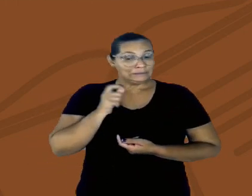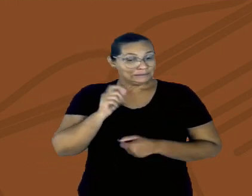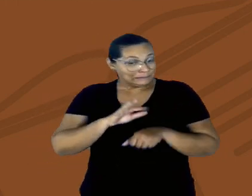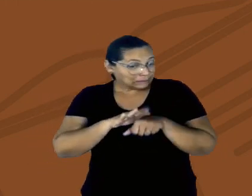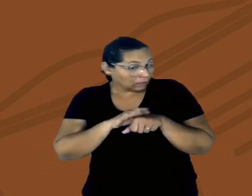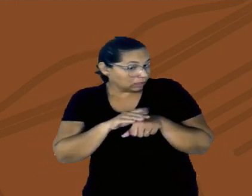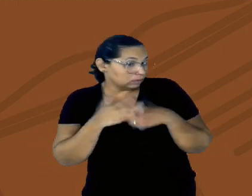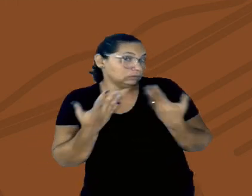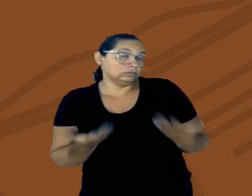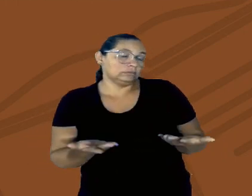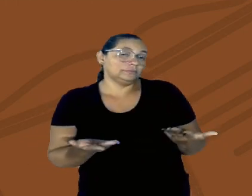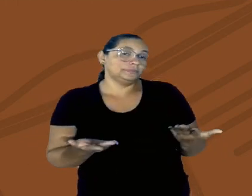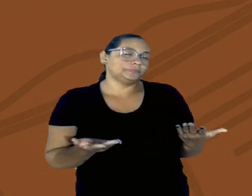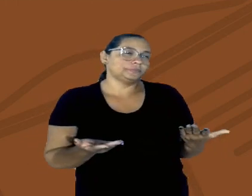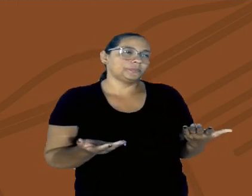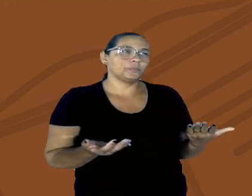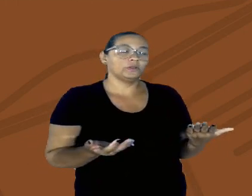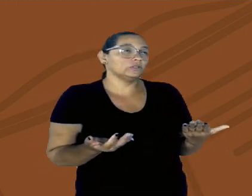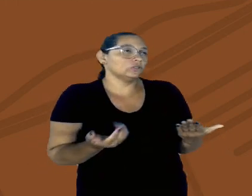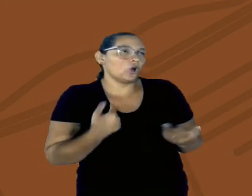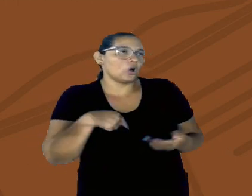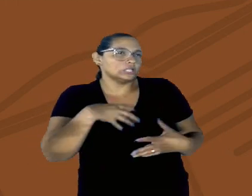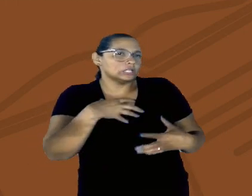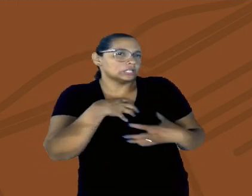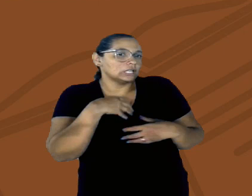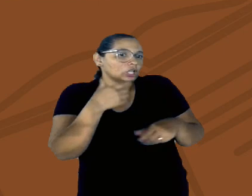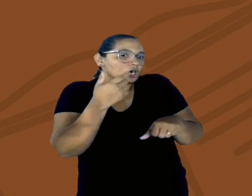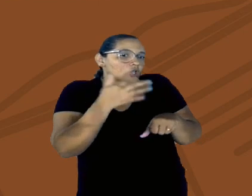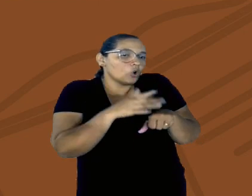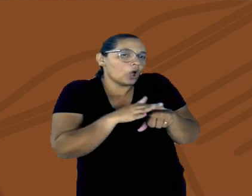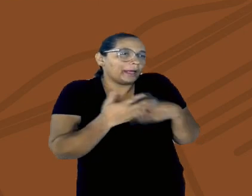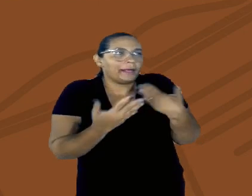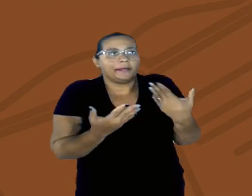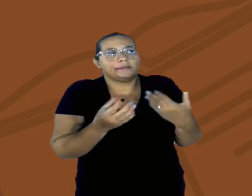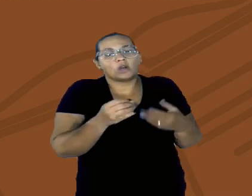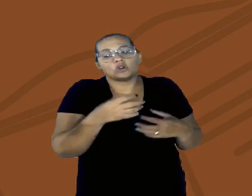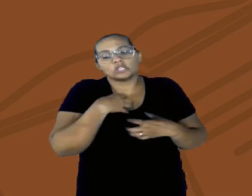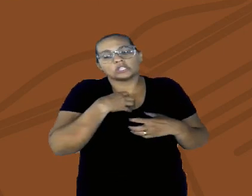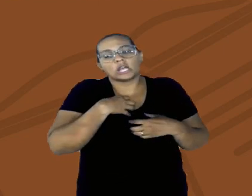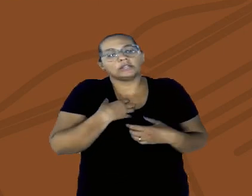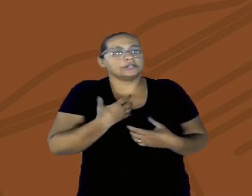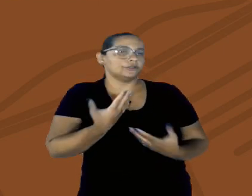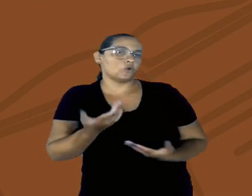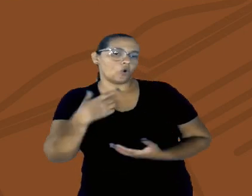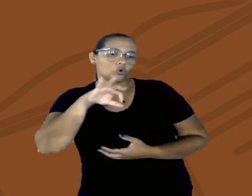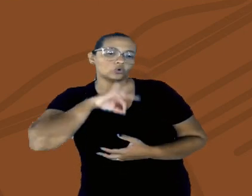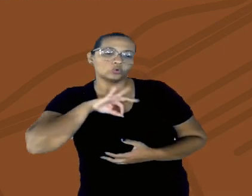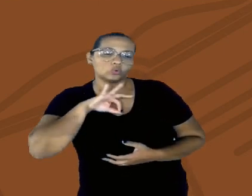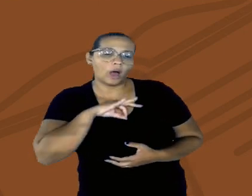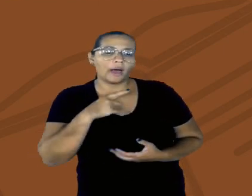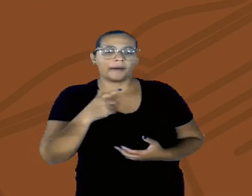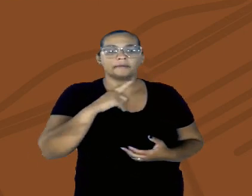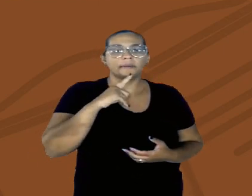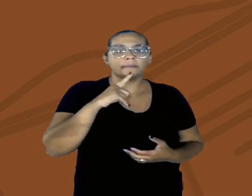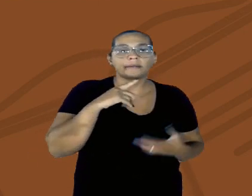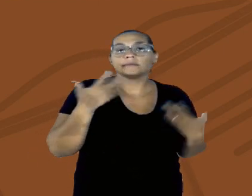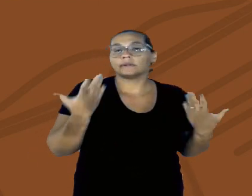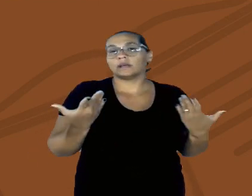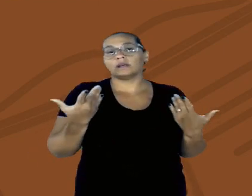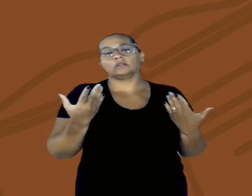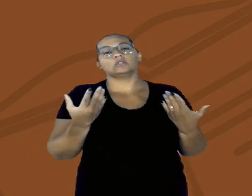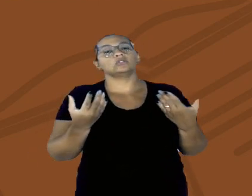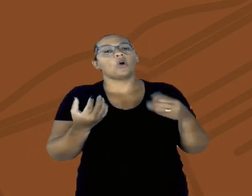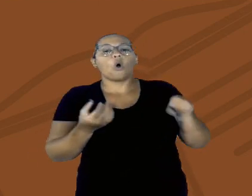só causam problemas nos órgãos genitais, masculino ou feminino. Só causa um problema no pênis, na vagina ou no